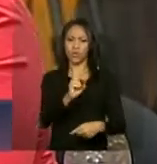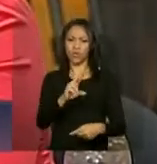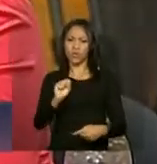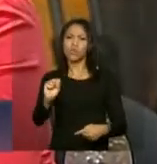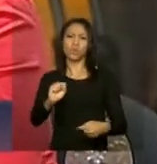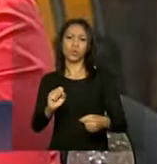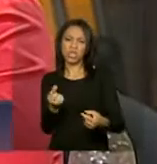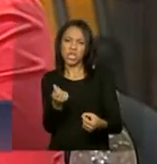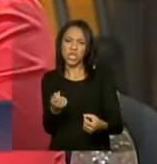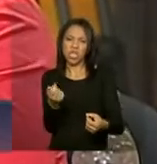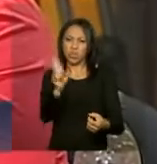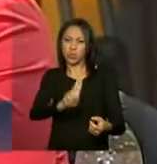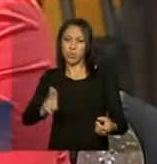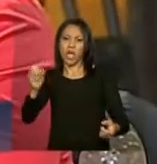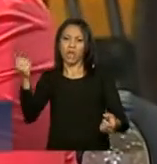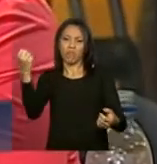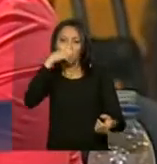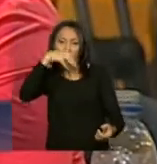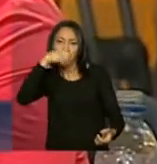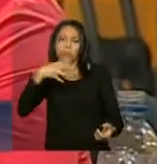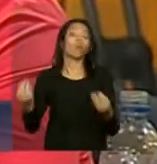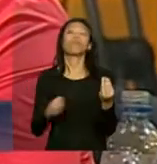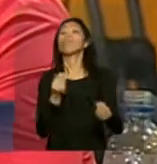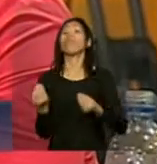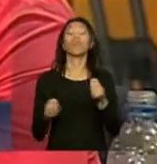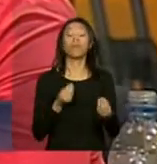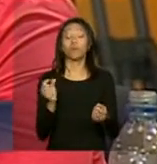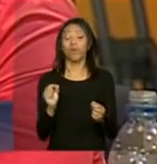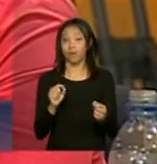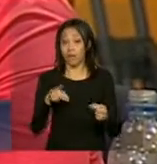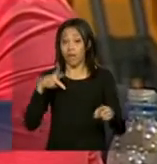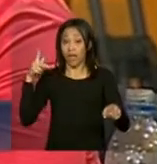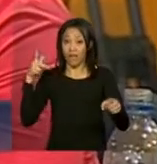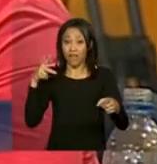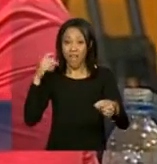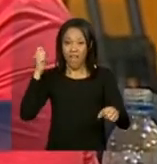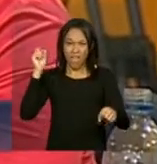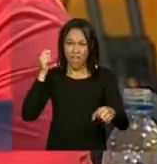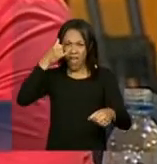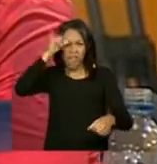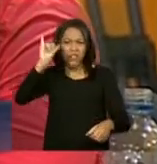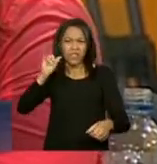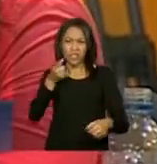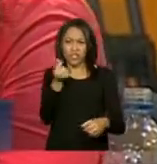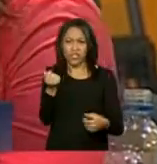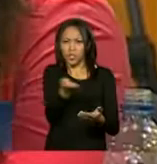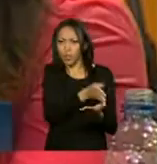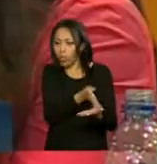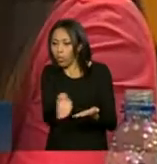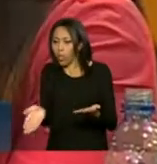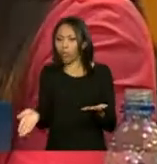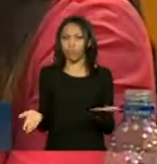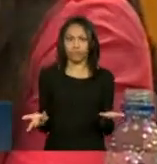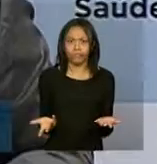Saúde vai fazer efetivamente para coibir esse tipo de fraude, esse tipo de desvio de